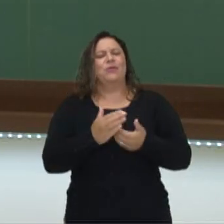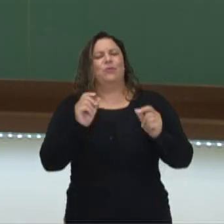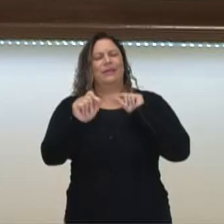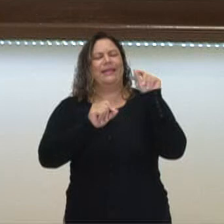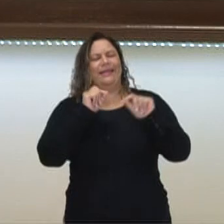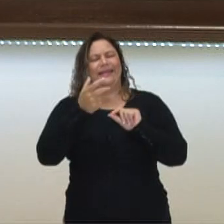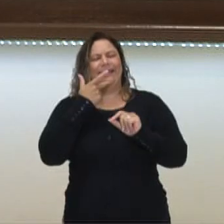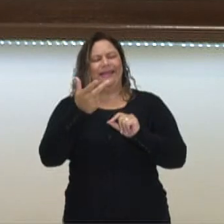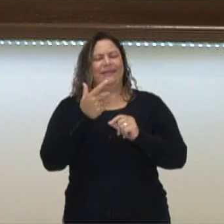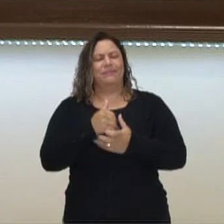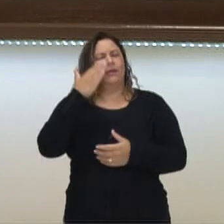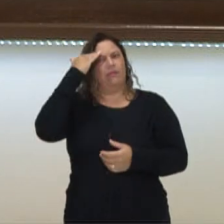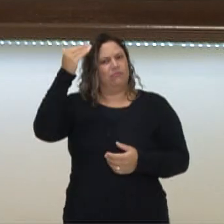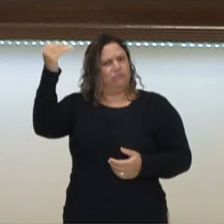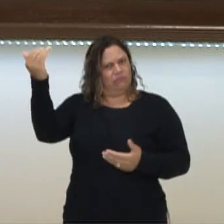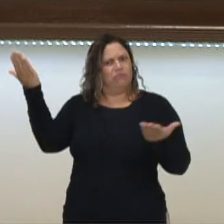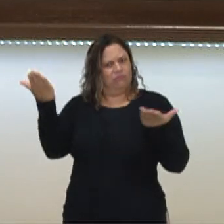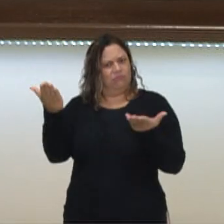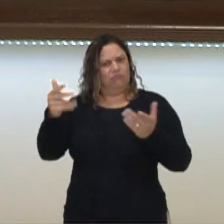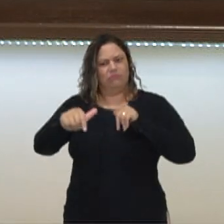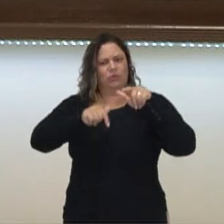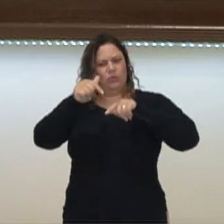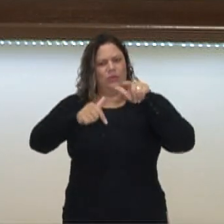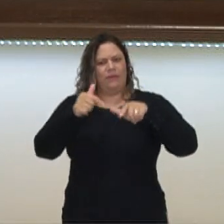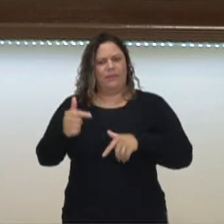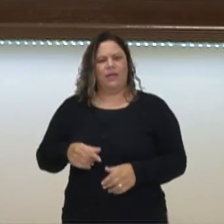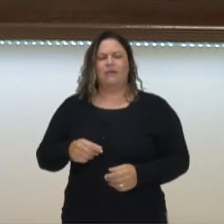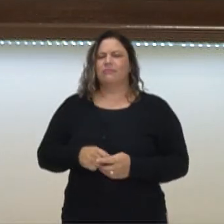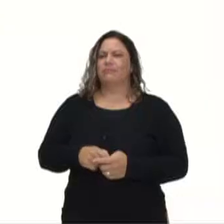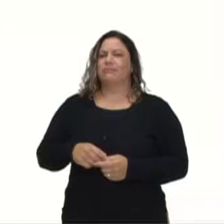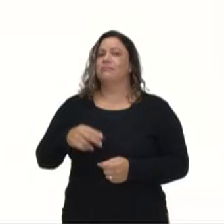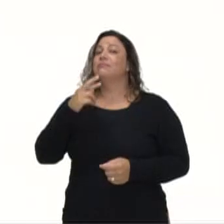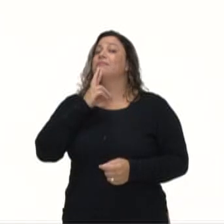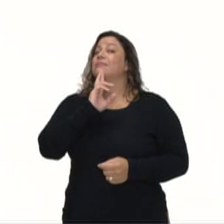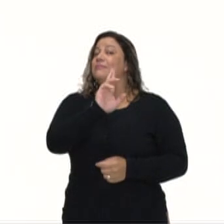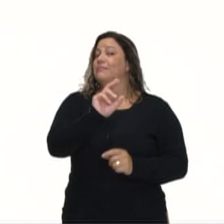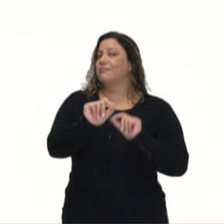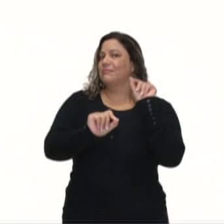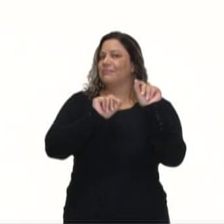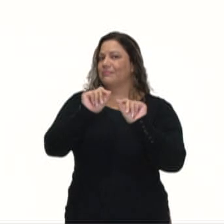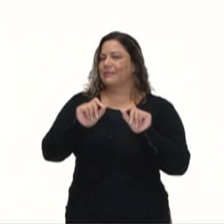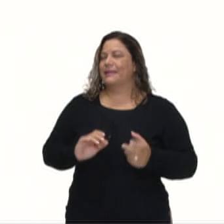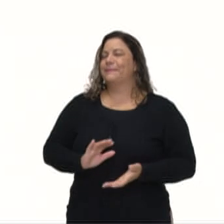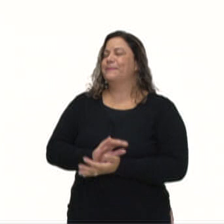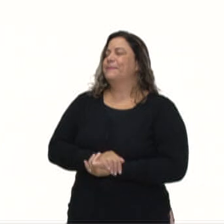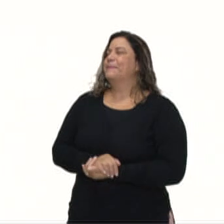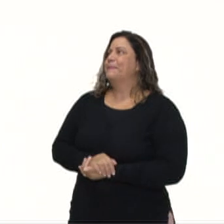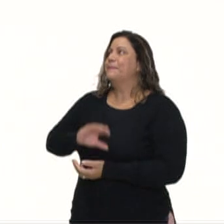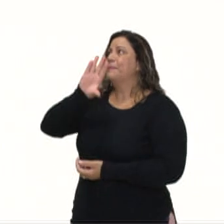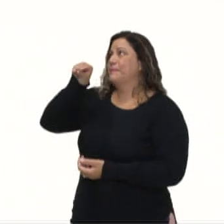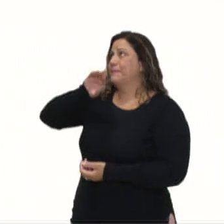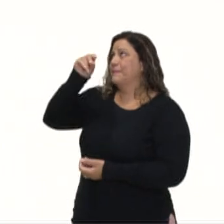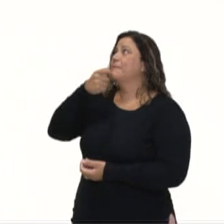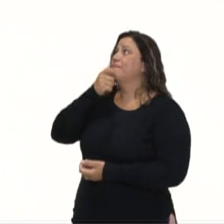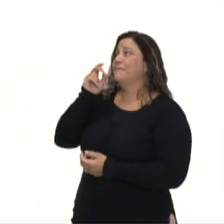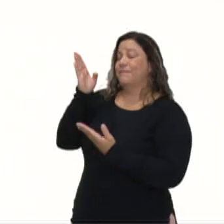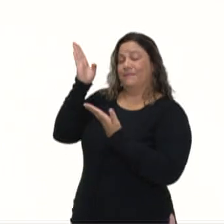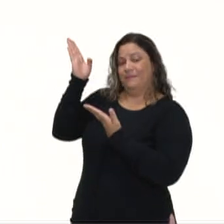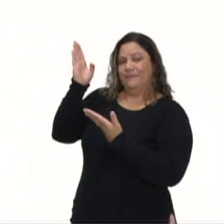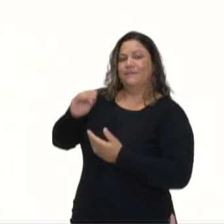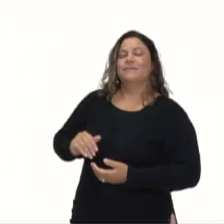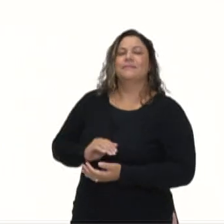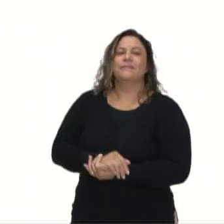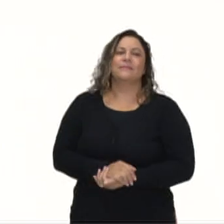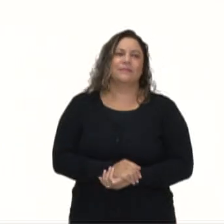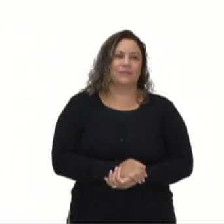como ter sucesso no seu trabalho? E ele responde, the only thing I can think of is, and I hope